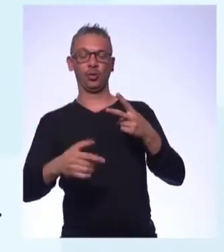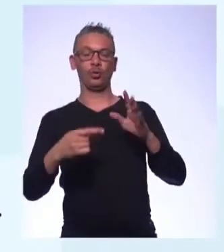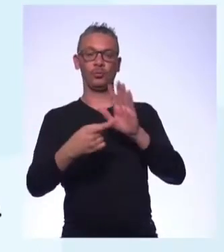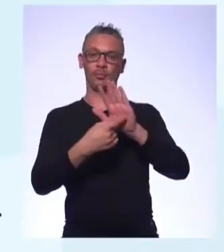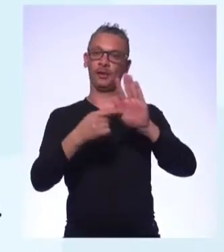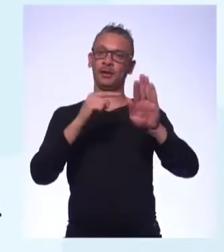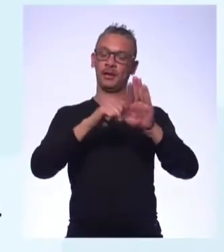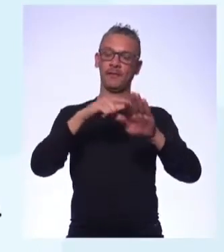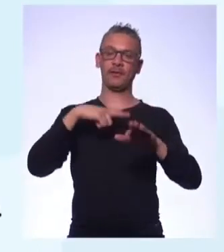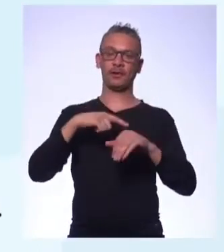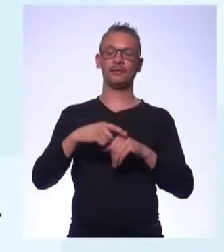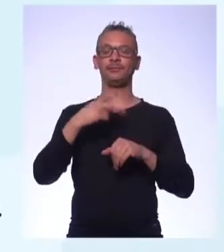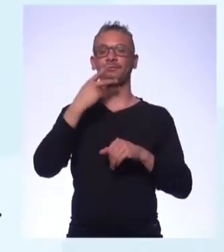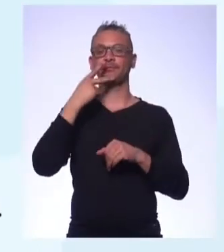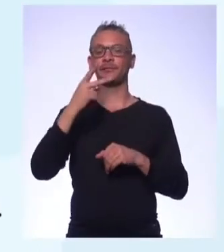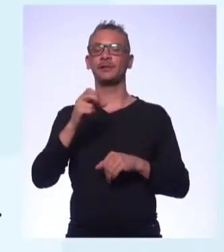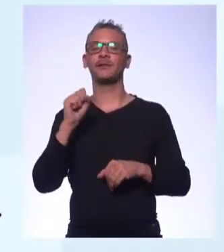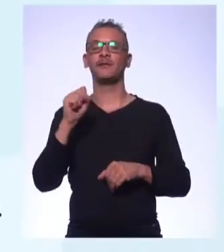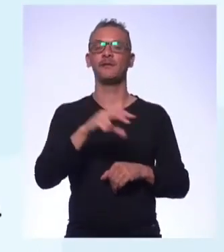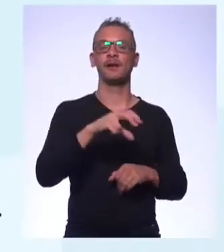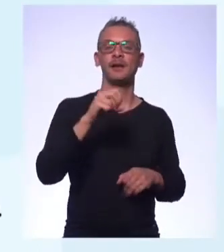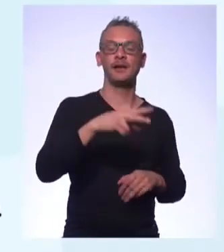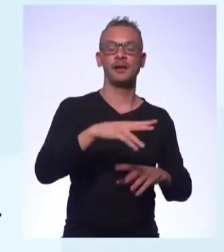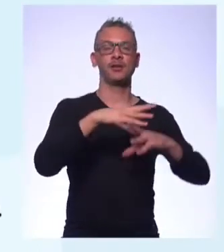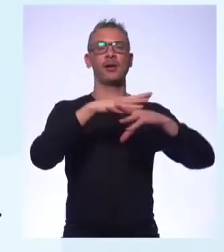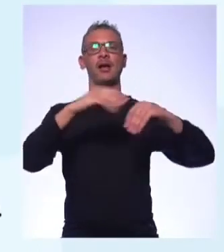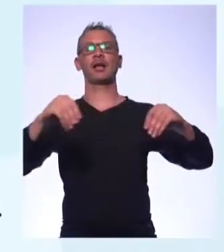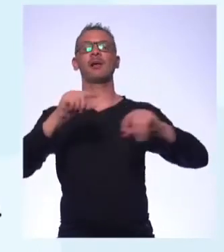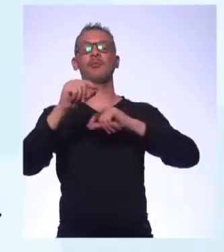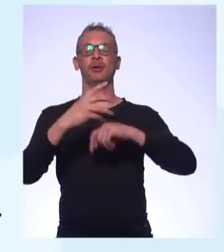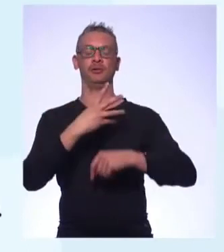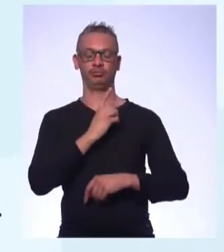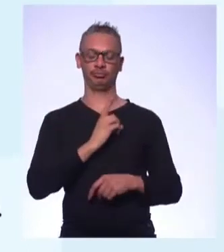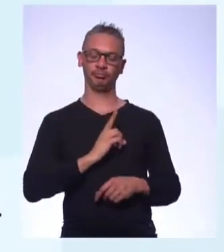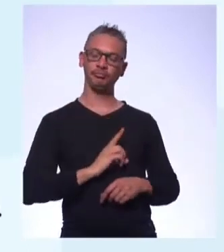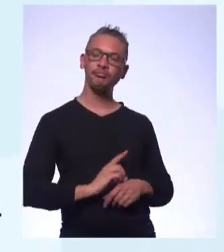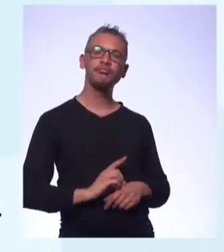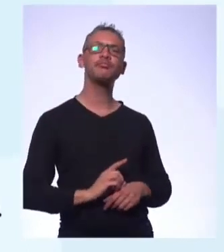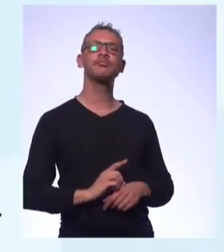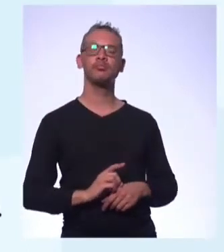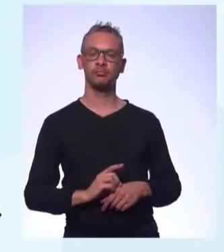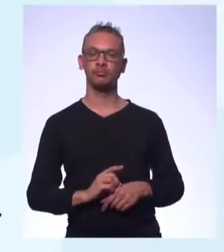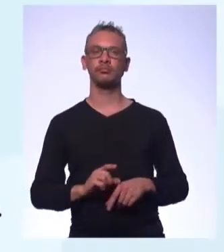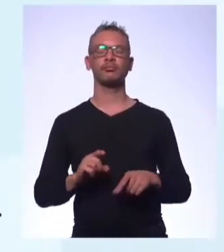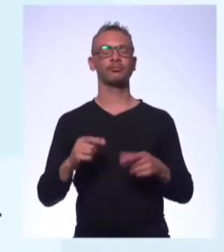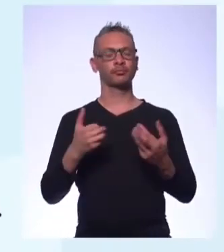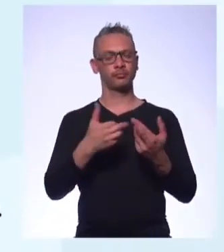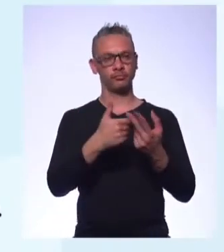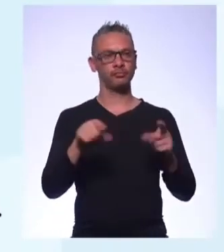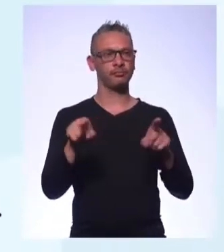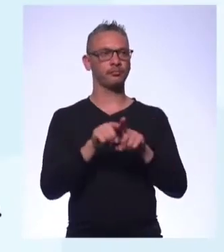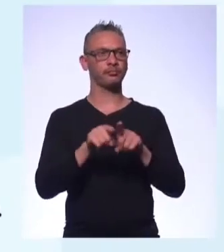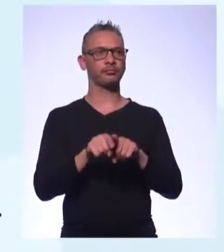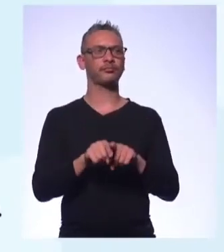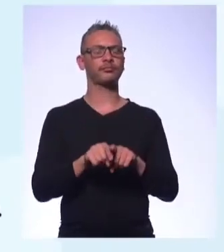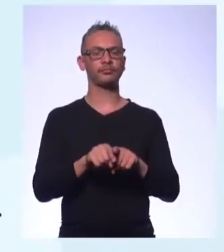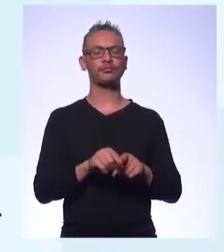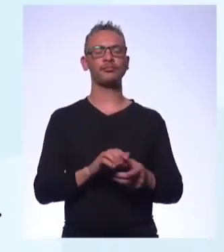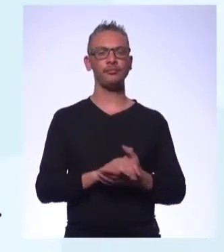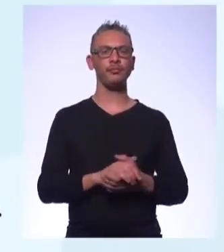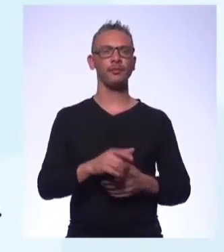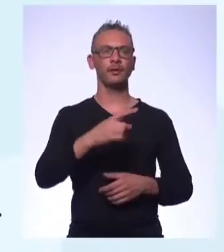metáforas. Quando a gente fala veneno para matar a depressão, quando a gente fala matar um leão, o que mais, Mauro? Eu acredito que eles pegaram aquela